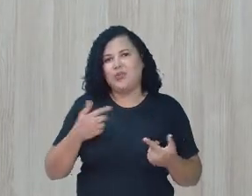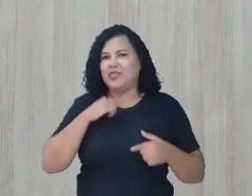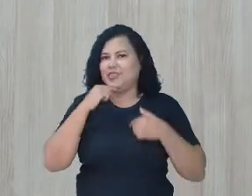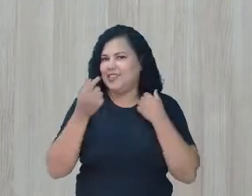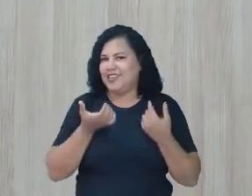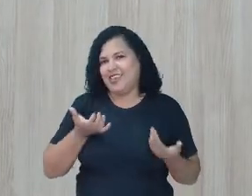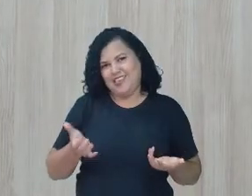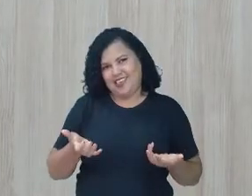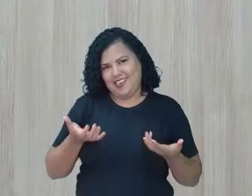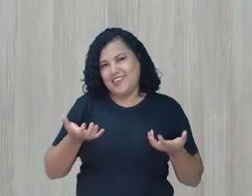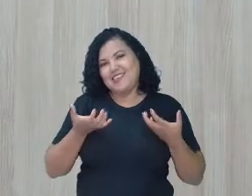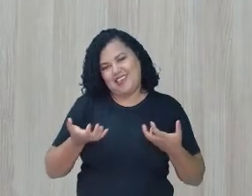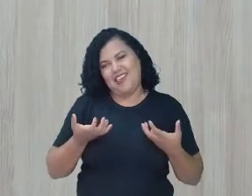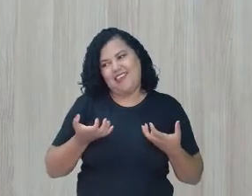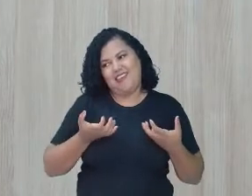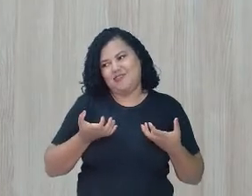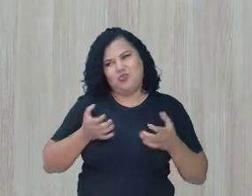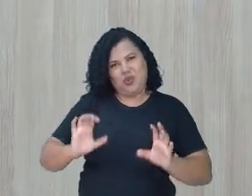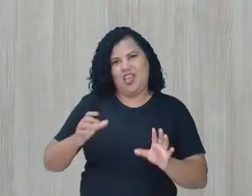não quer mais viver sem celular.